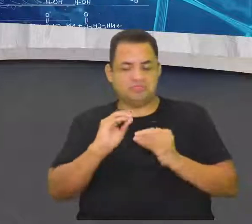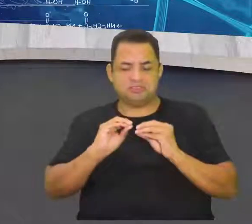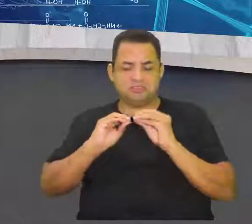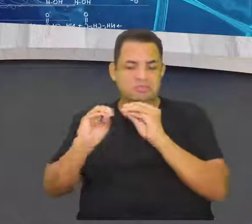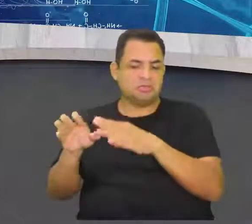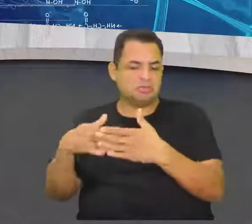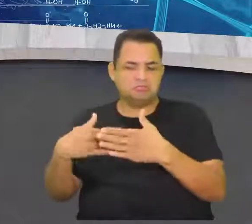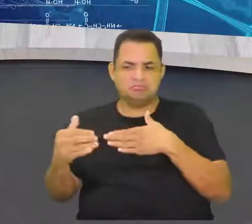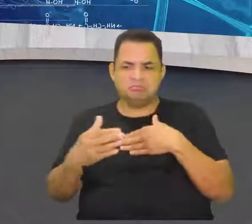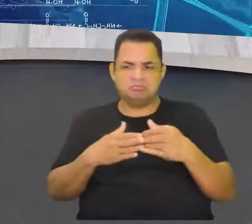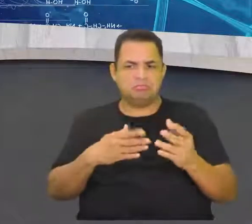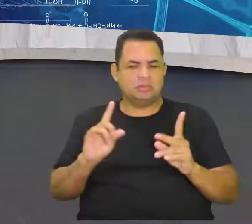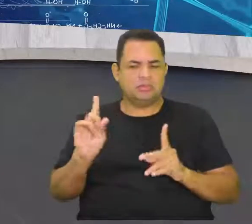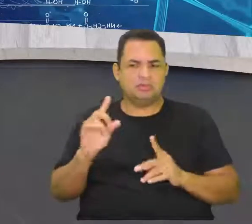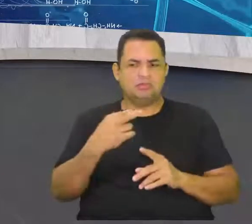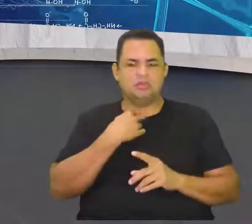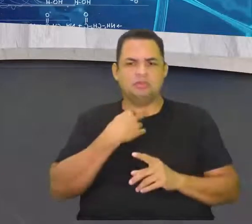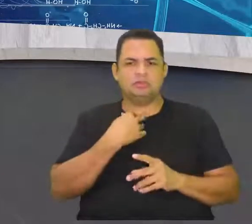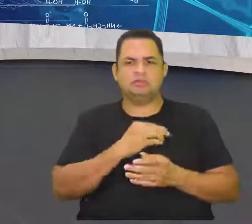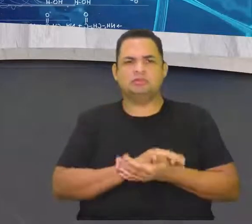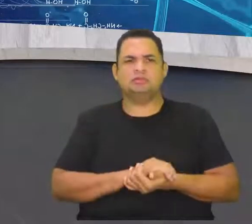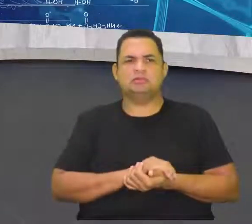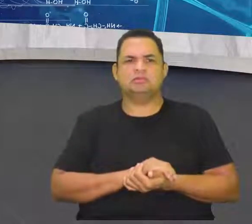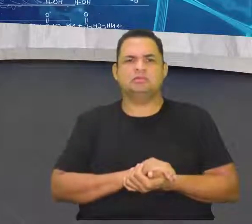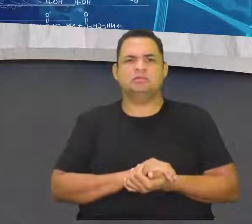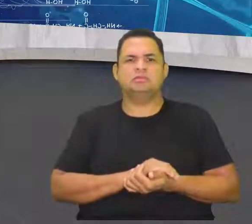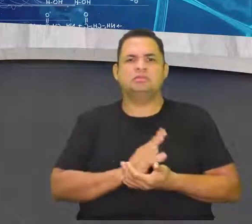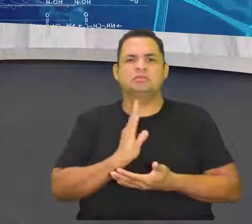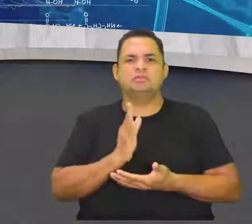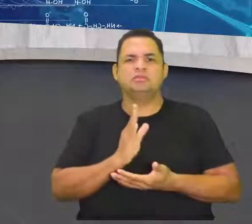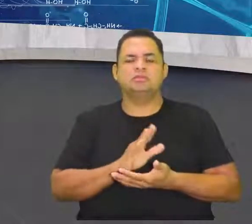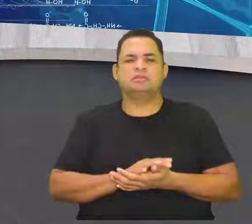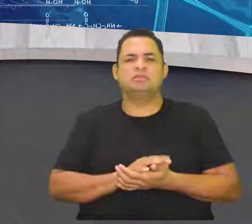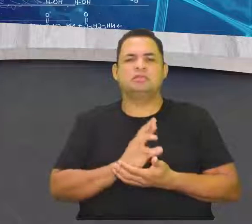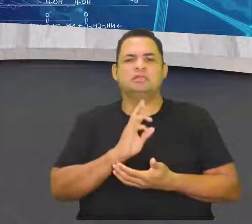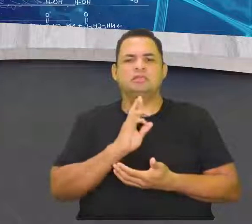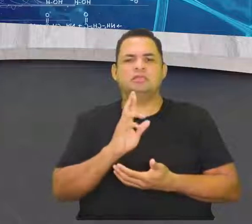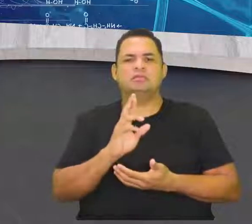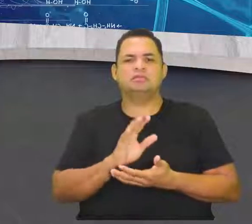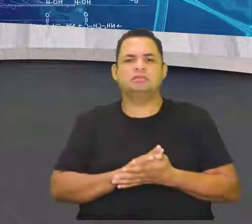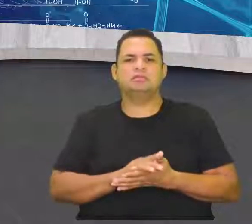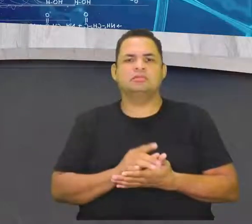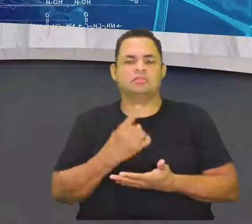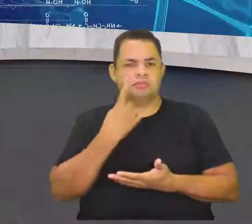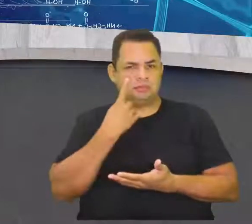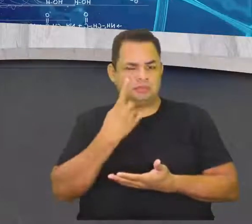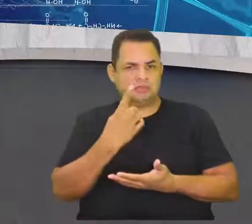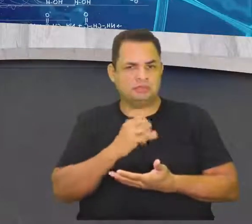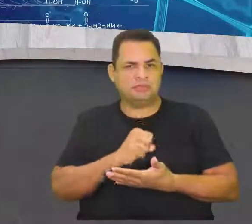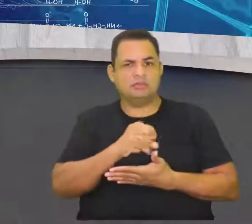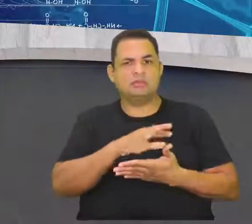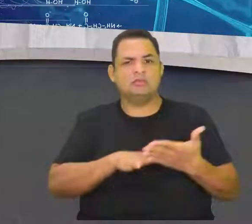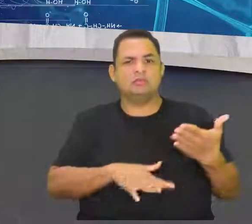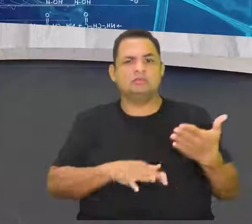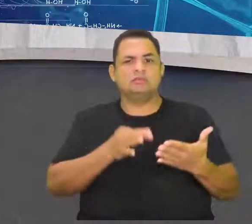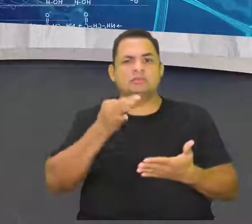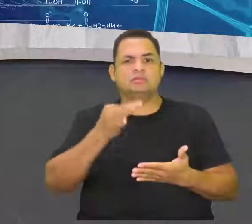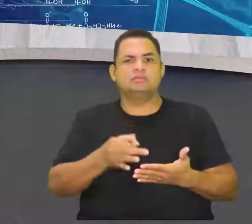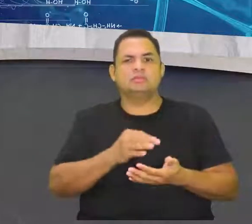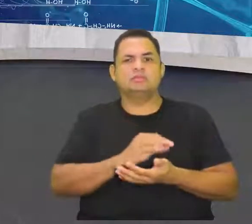descartado de qualquer maneira. Como eu já dei a resposta, vamos lá só para a gente conferir qual é a alternativa